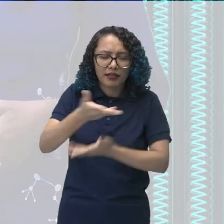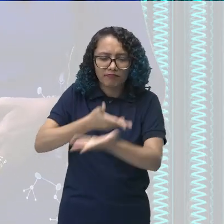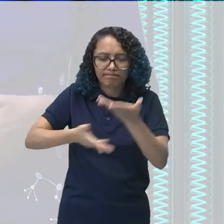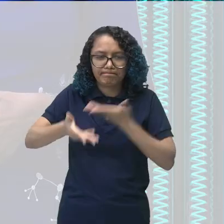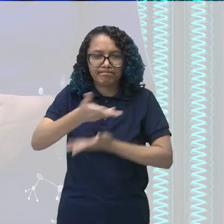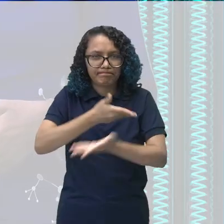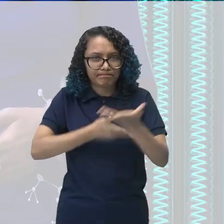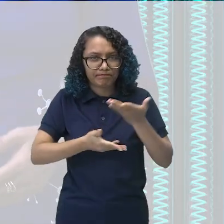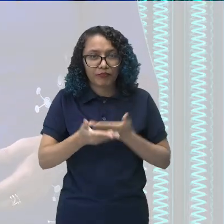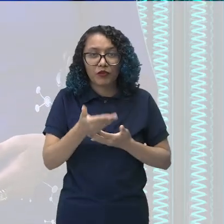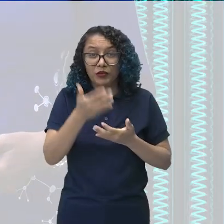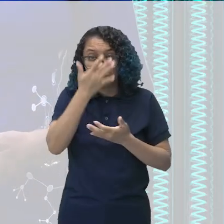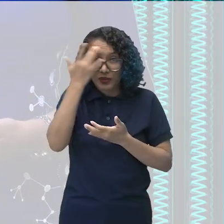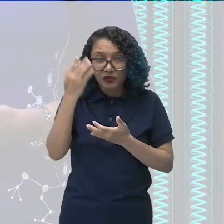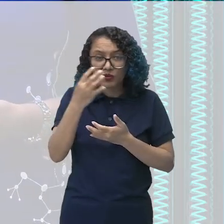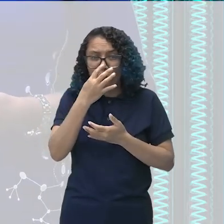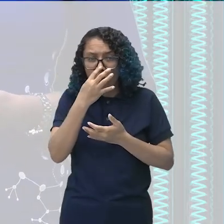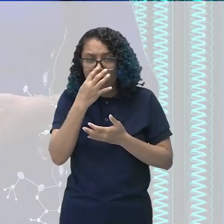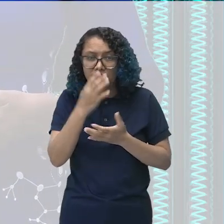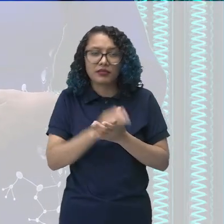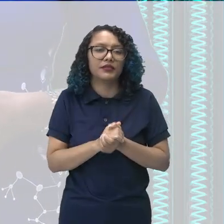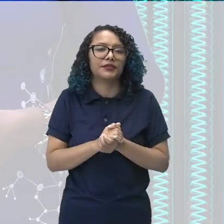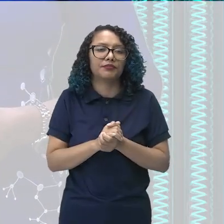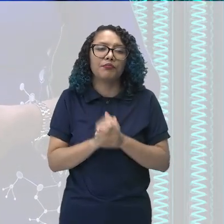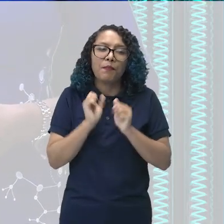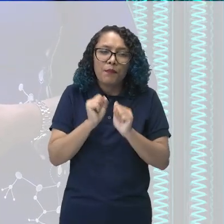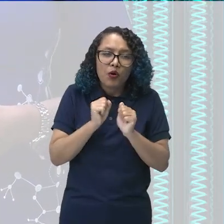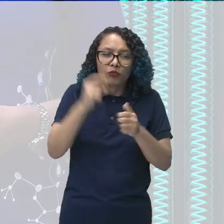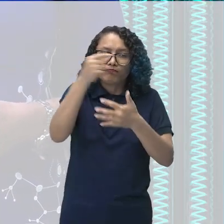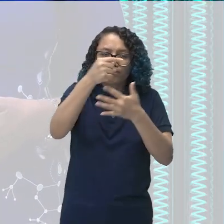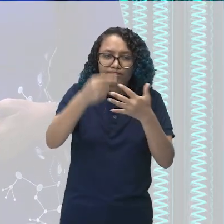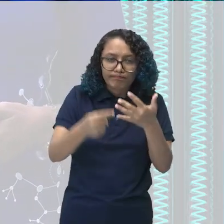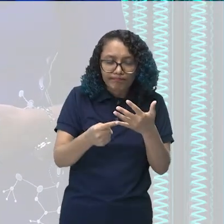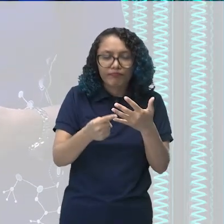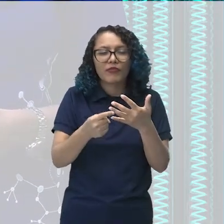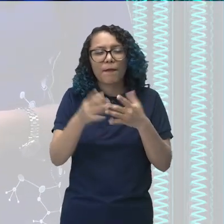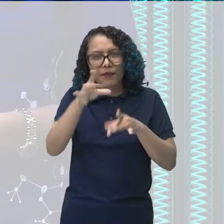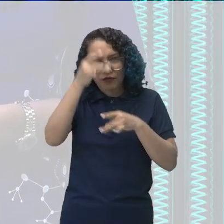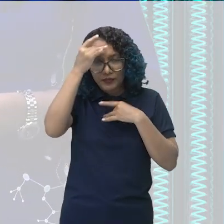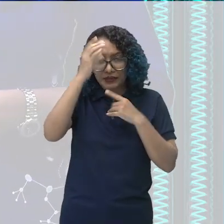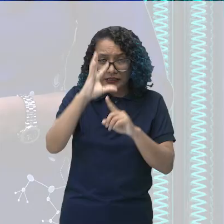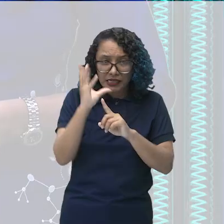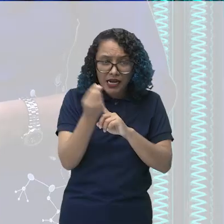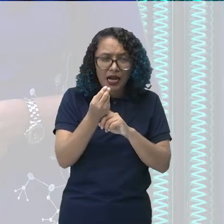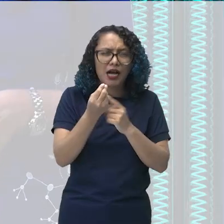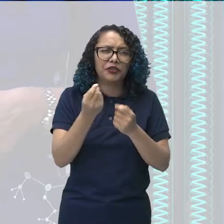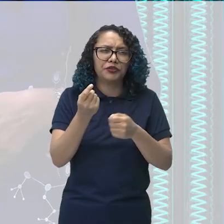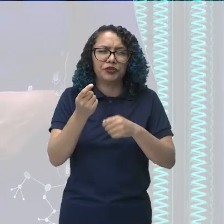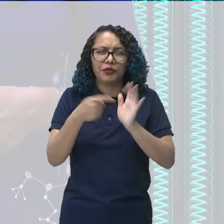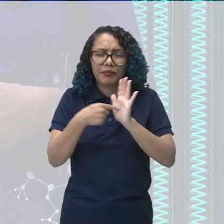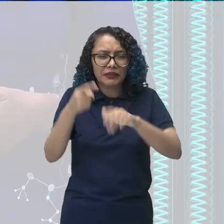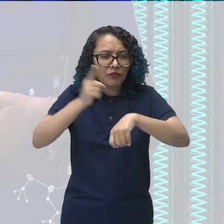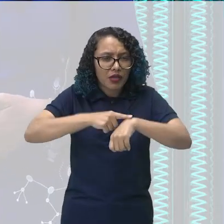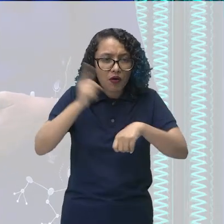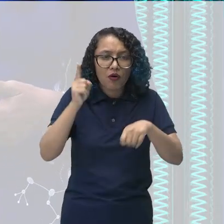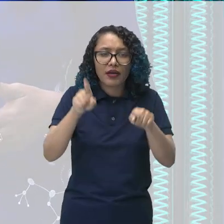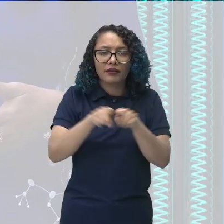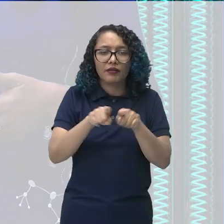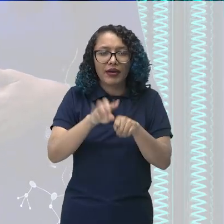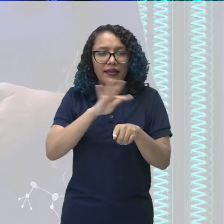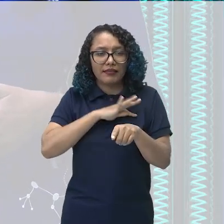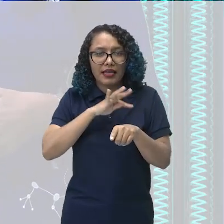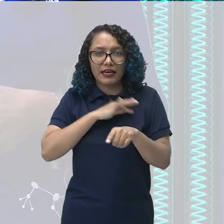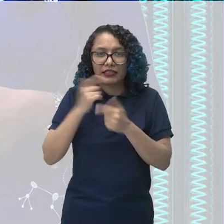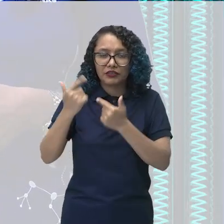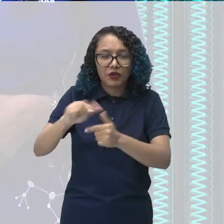público. Essa forma pode incluir elementos de performance arte, improvisação e técnicas não convencionais